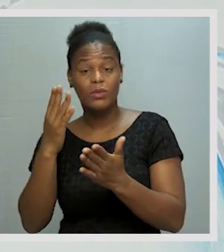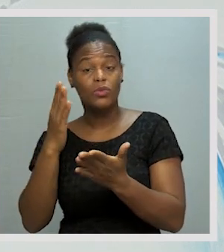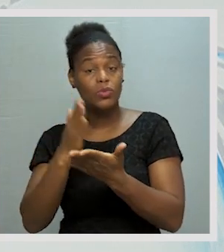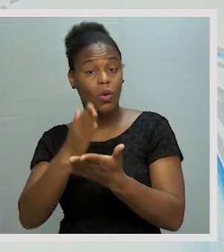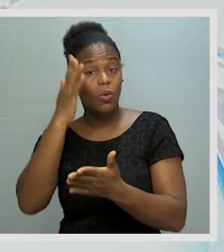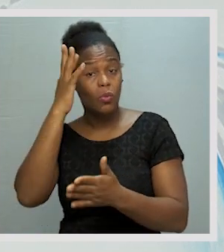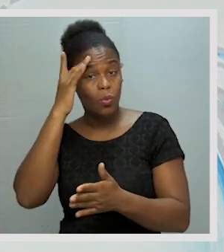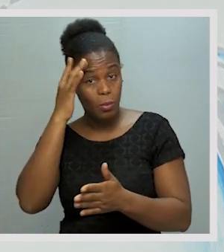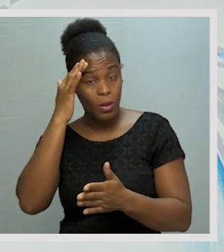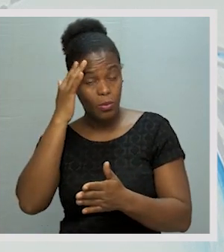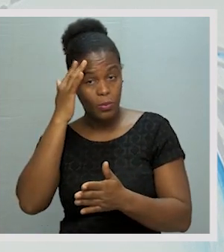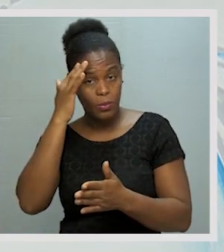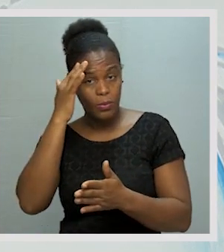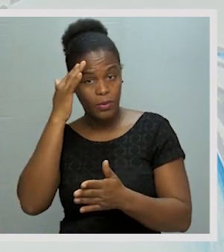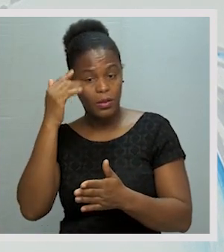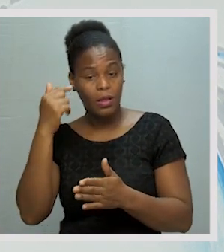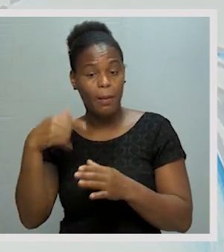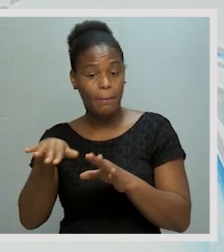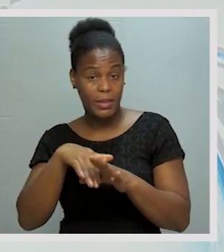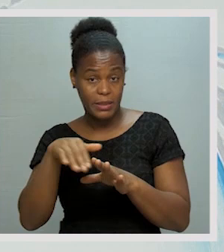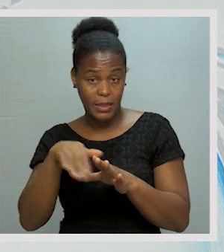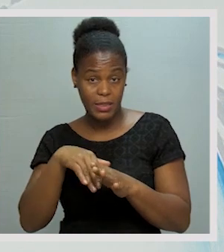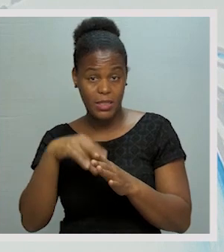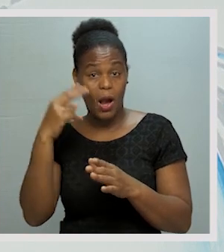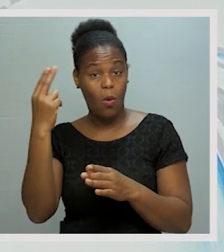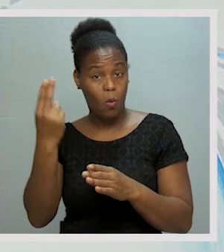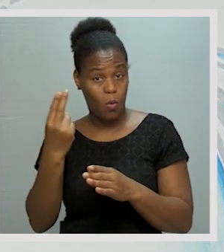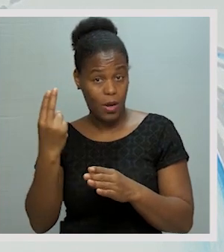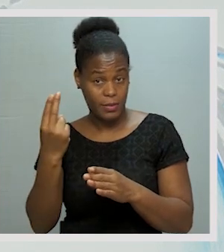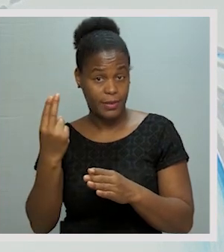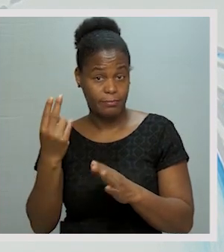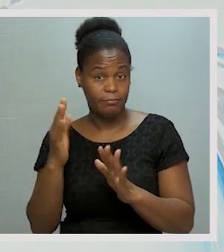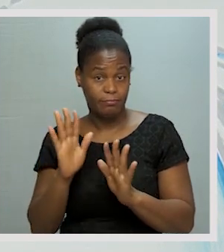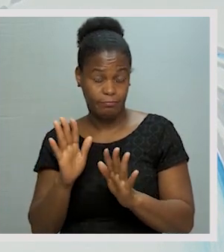dessas casas, por exemplo, a partir de dezena, até